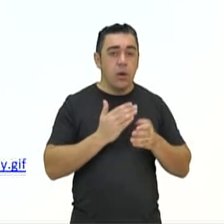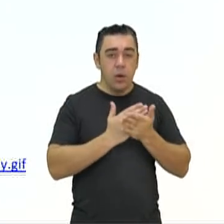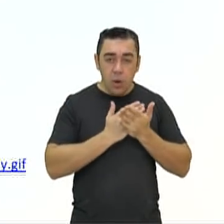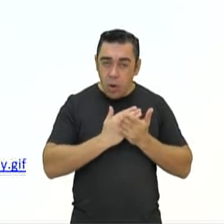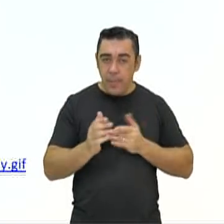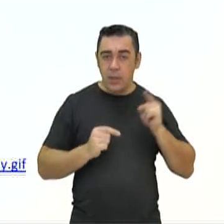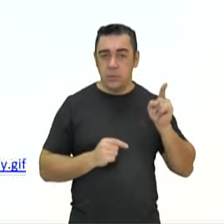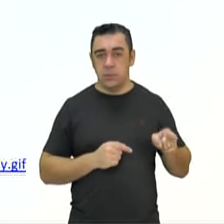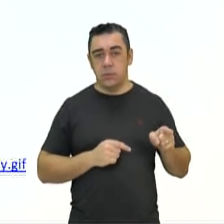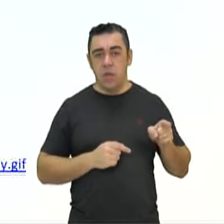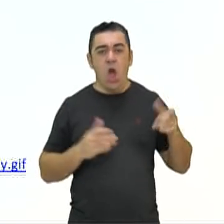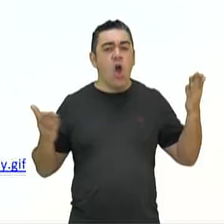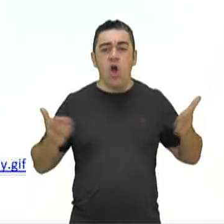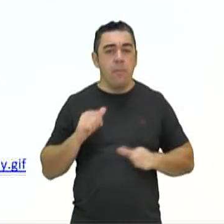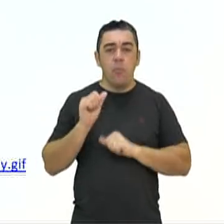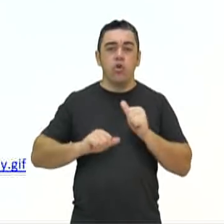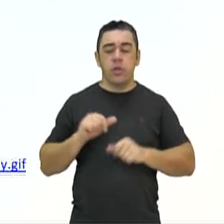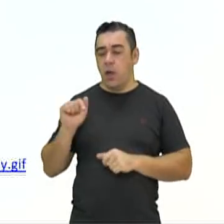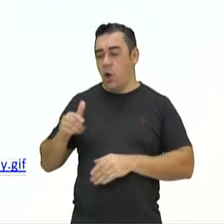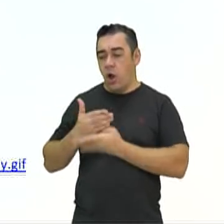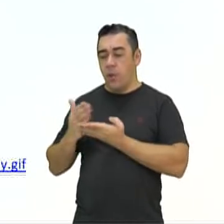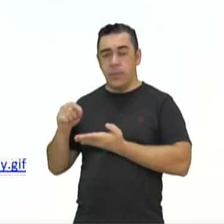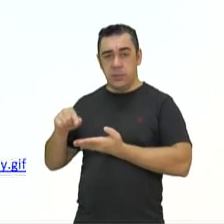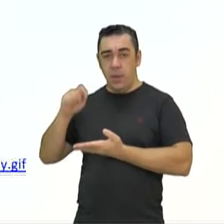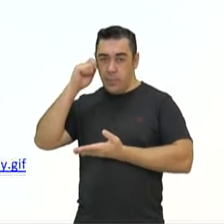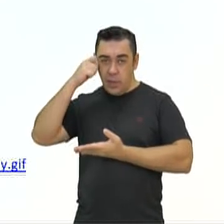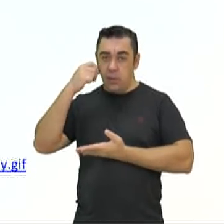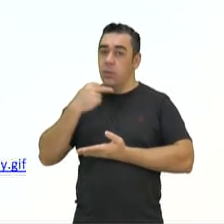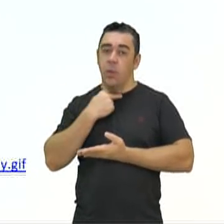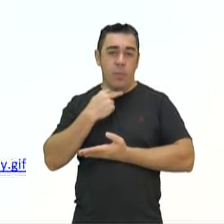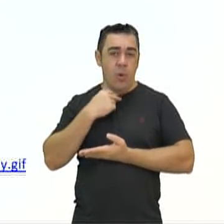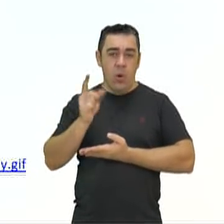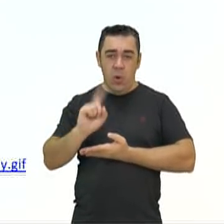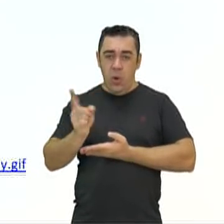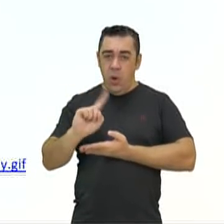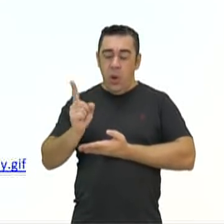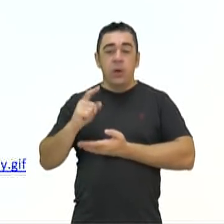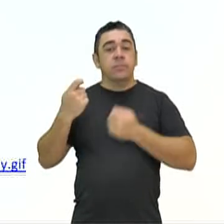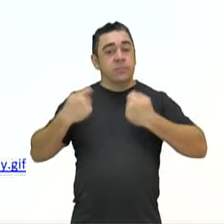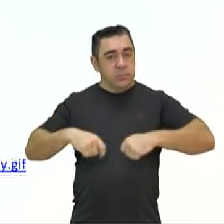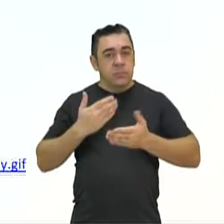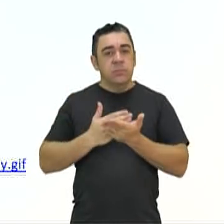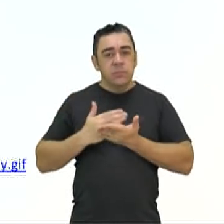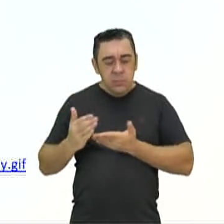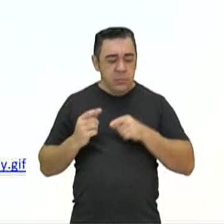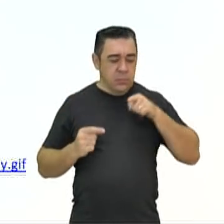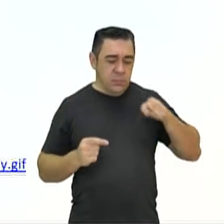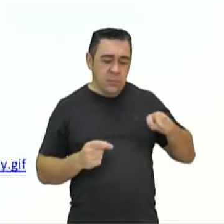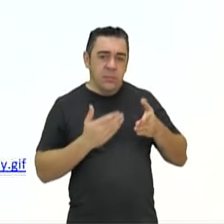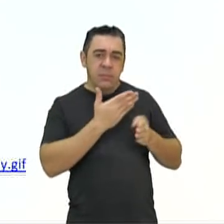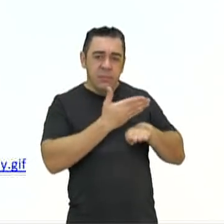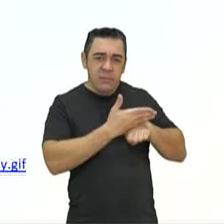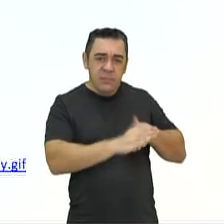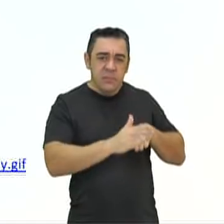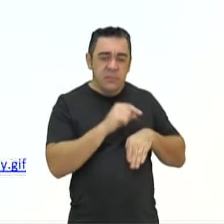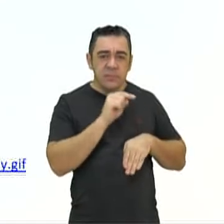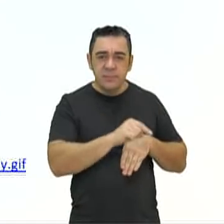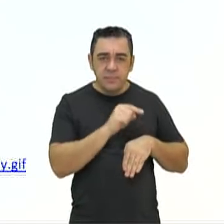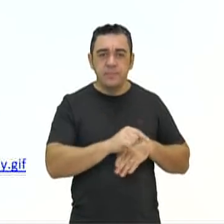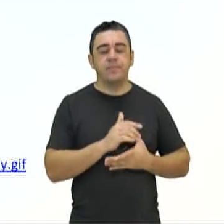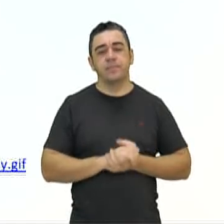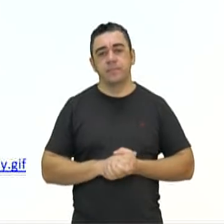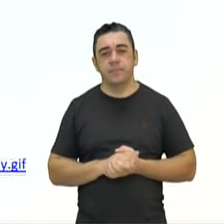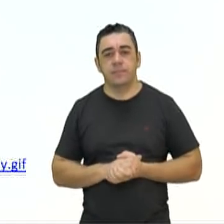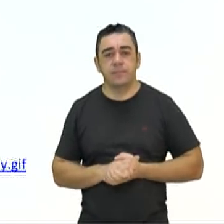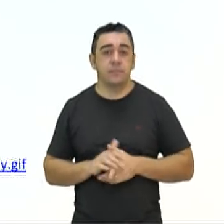não posso, hoje vamos mudar e vamos começar com as pretas. Não pode, você precisa iniciar com as brancas, né? E é através